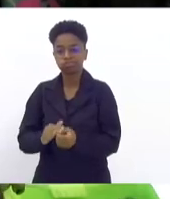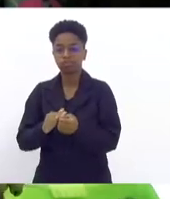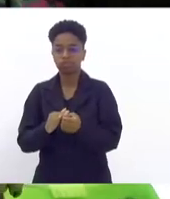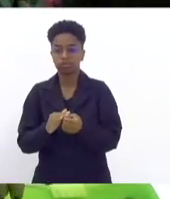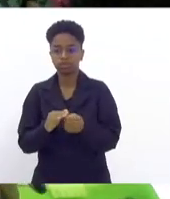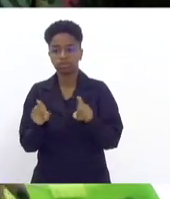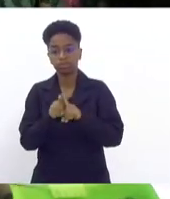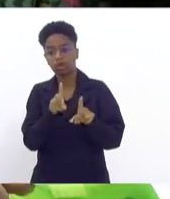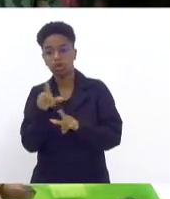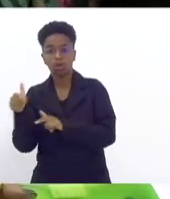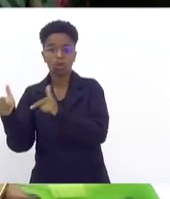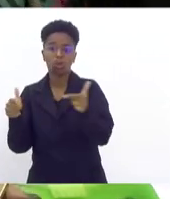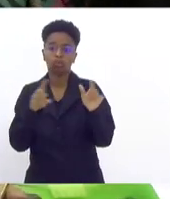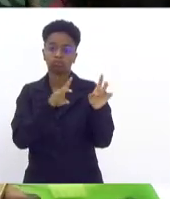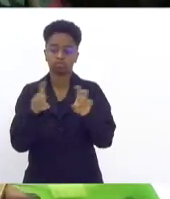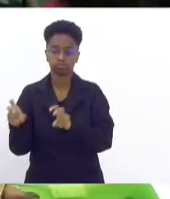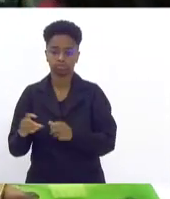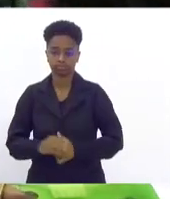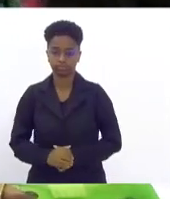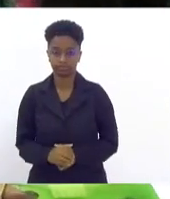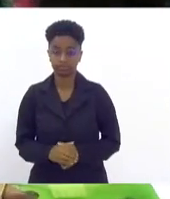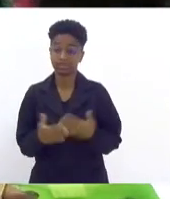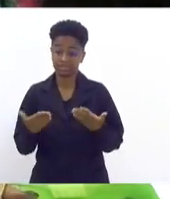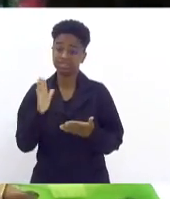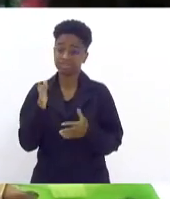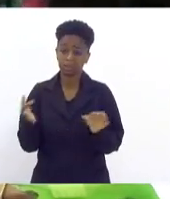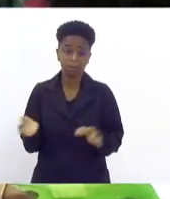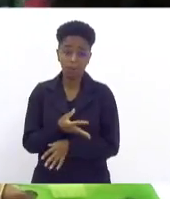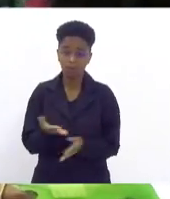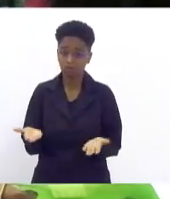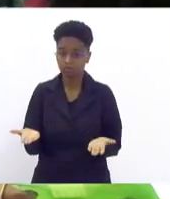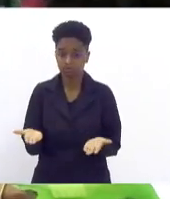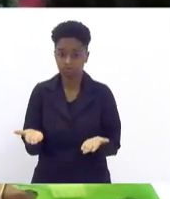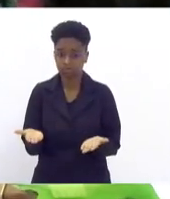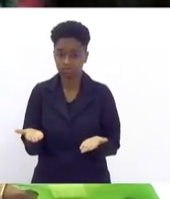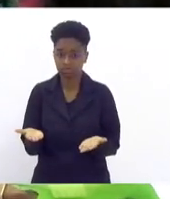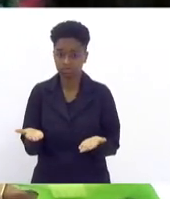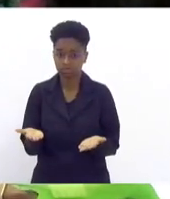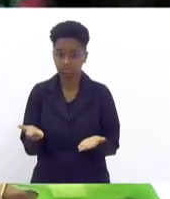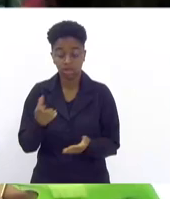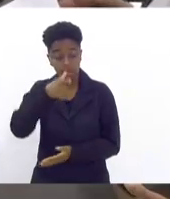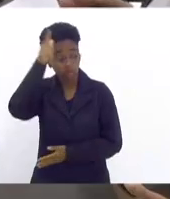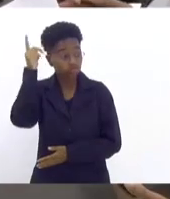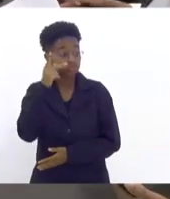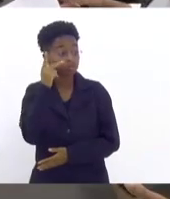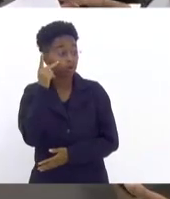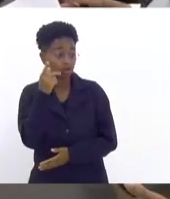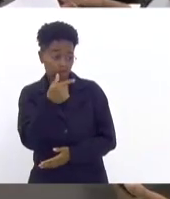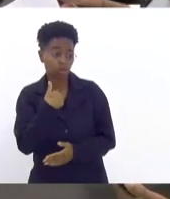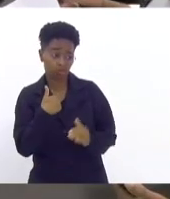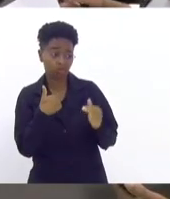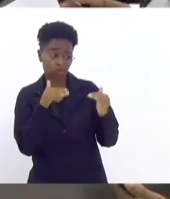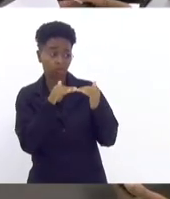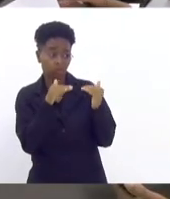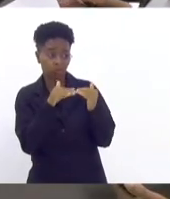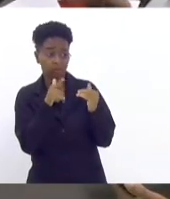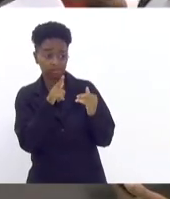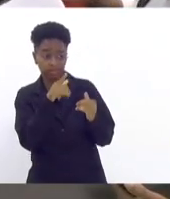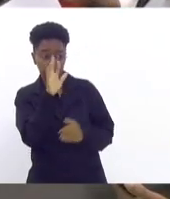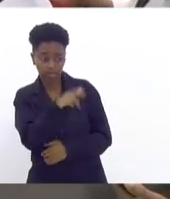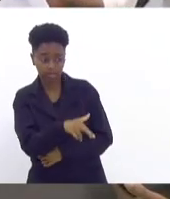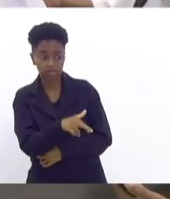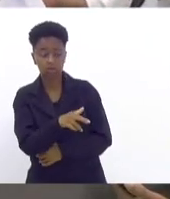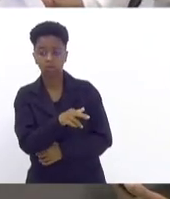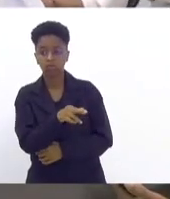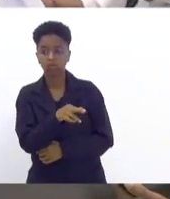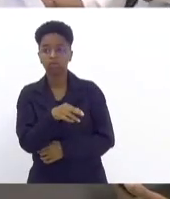constrangimento a outras providências. Então já está pronto. Deputado Luiz Paulo, em que pese Vossa Excelência ter razão, não só no